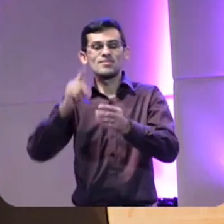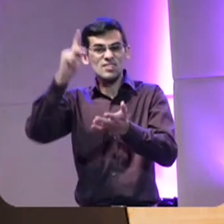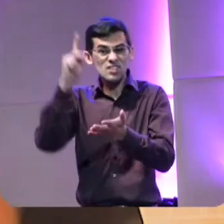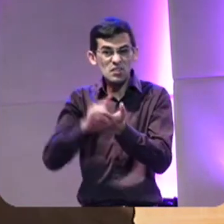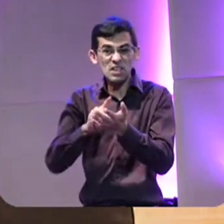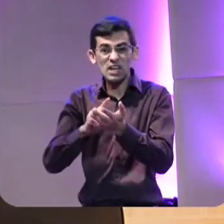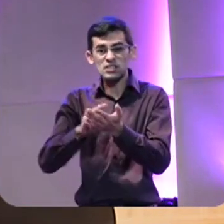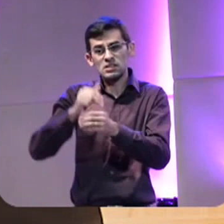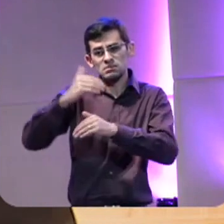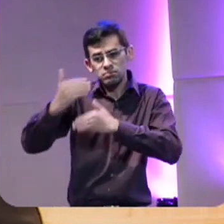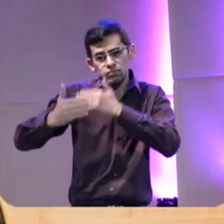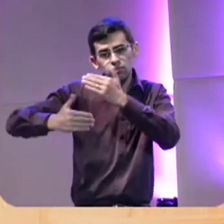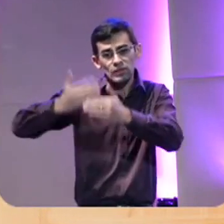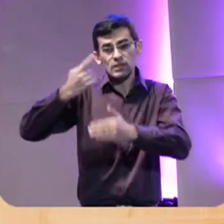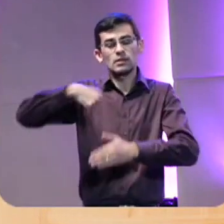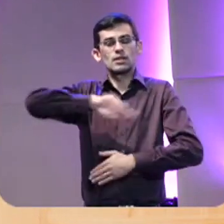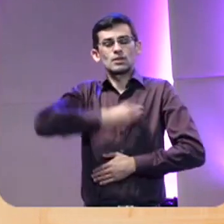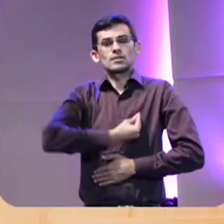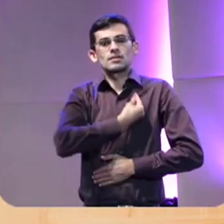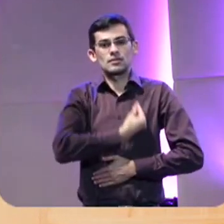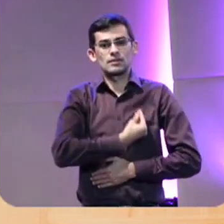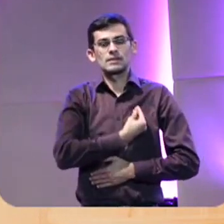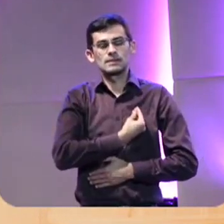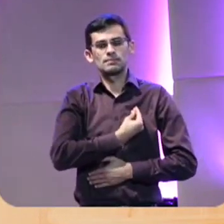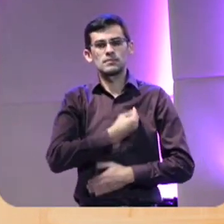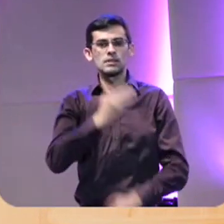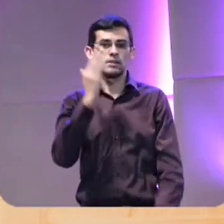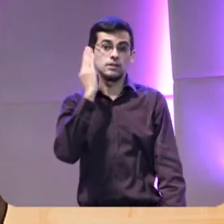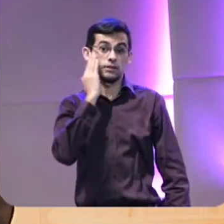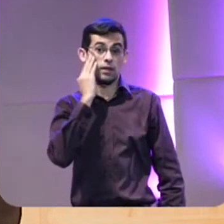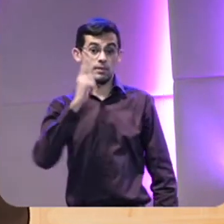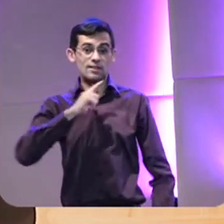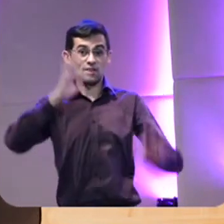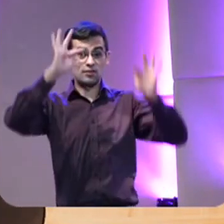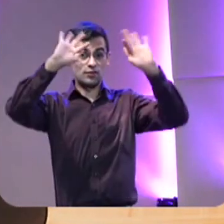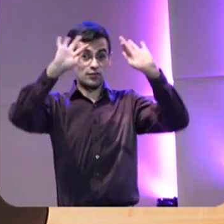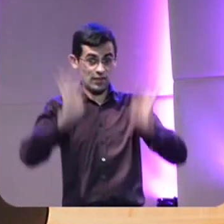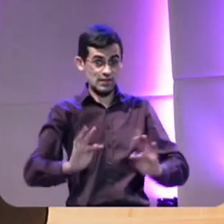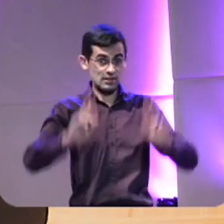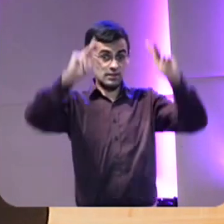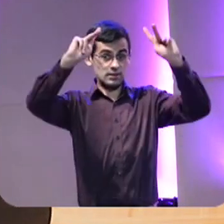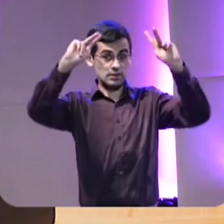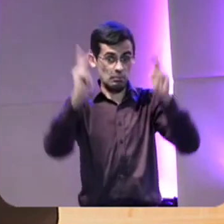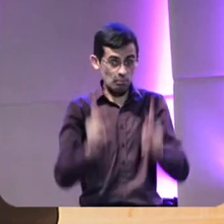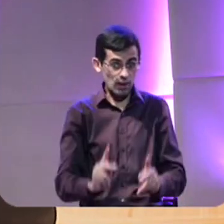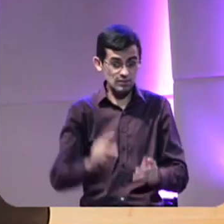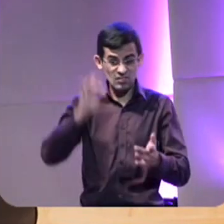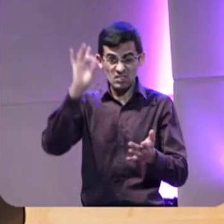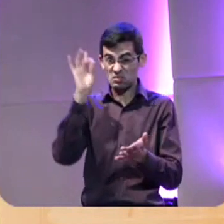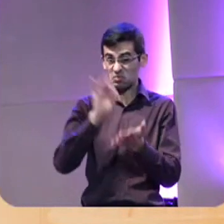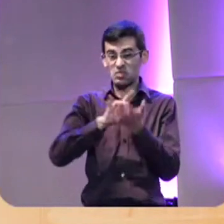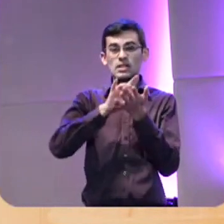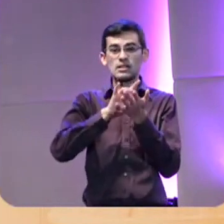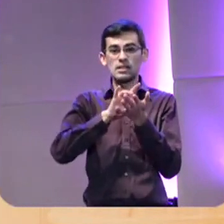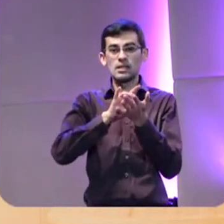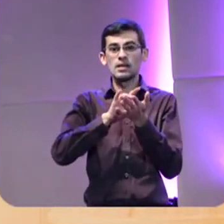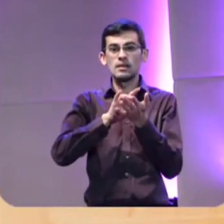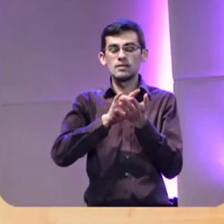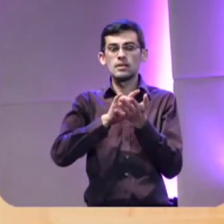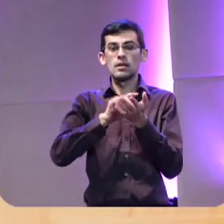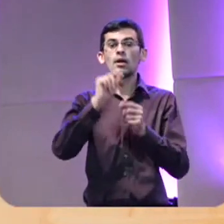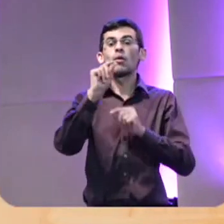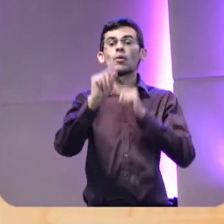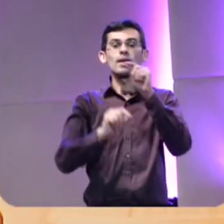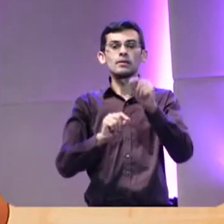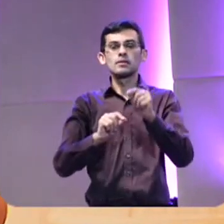desse processo todo na nossa vida. Sabe, ser feliz e ter paz verdadeira é passar